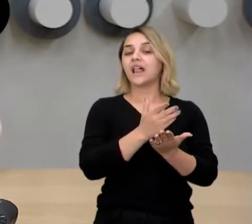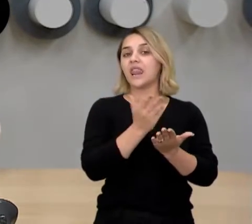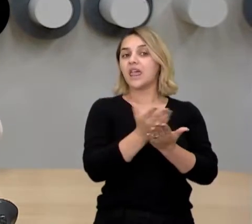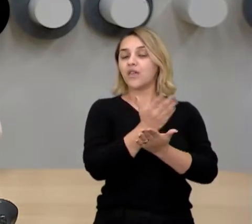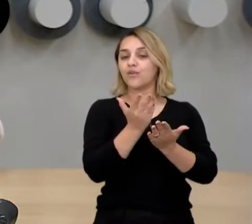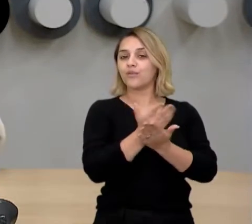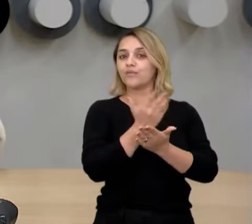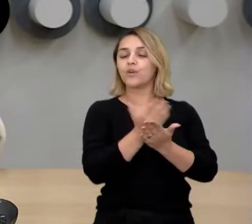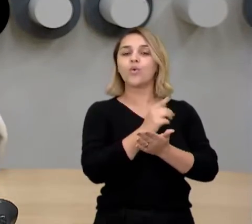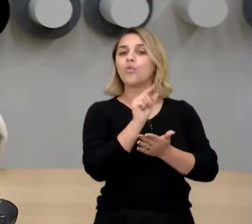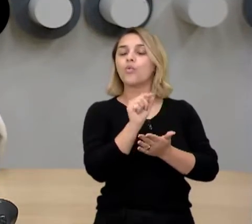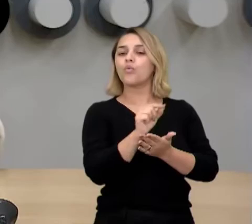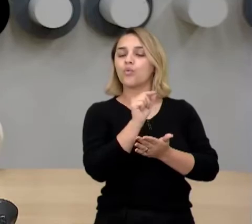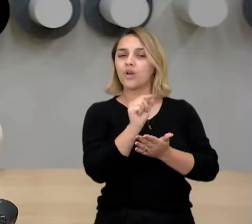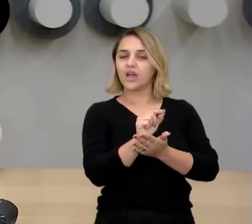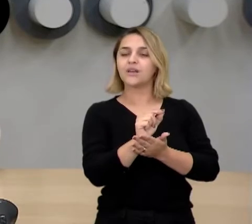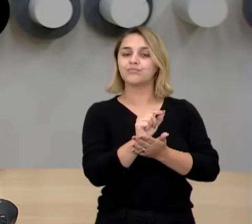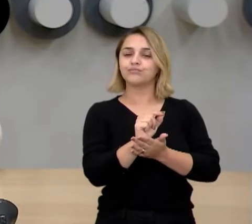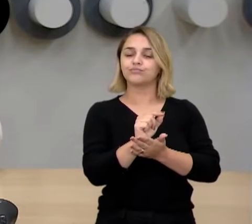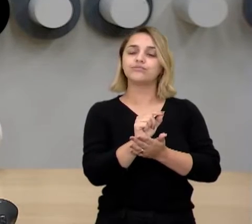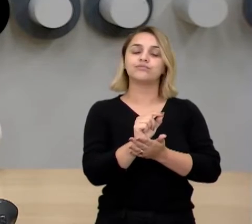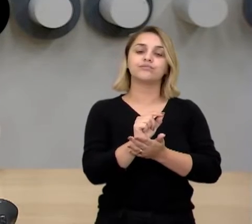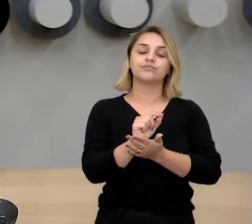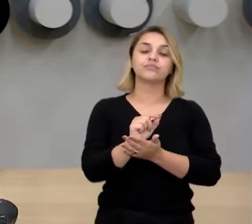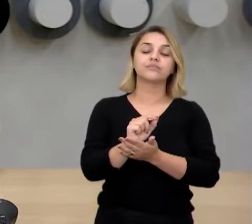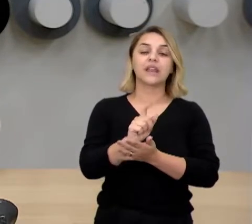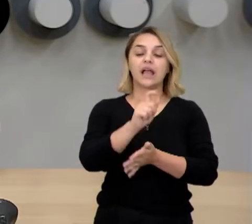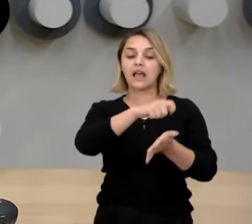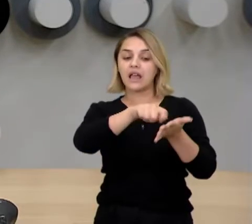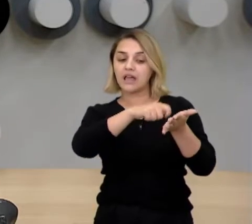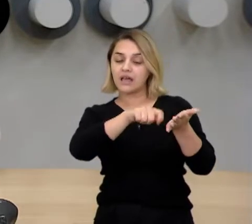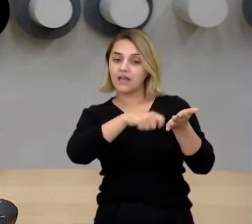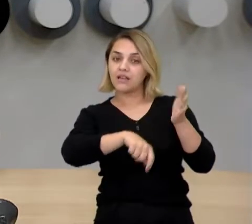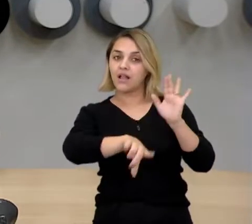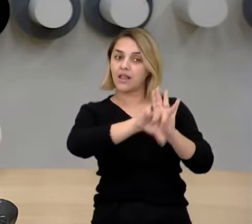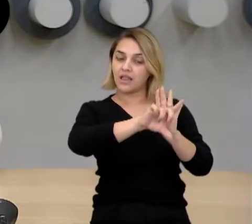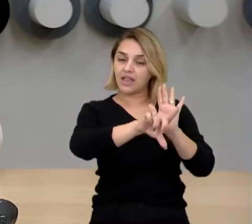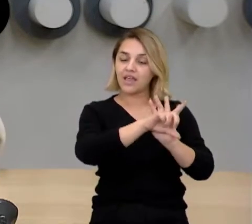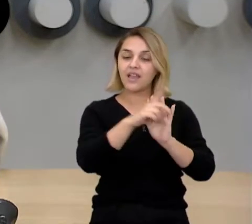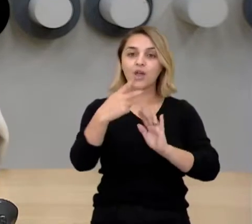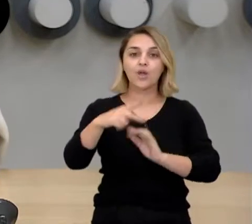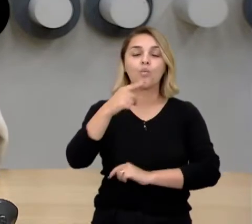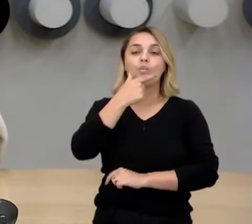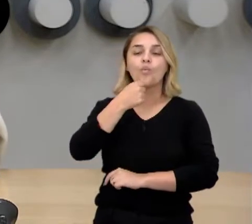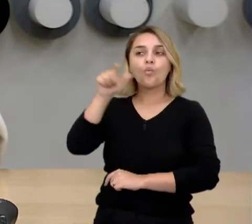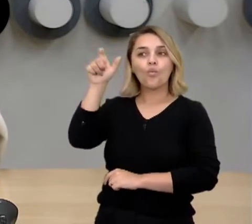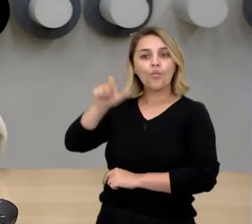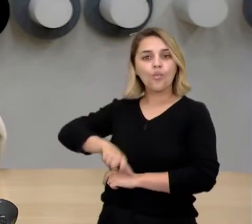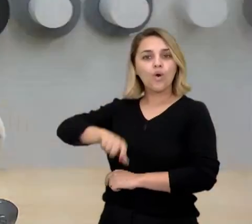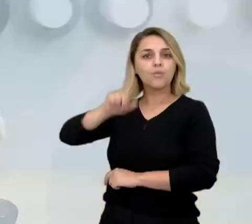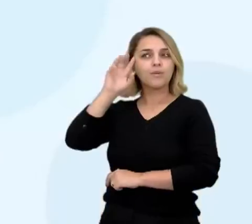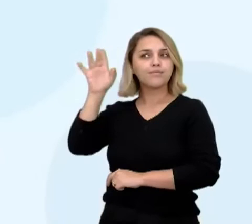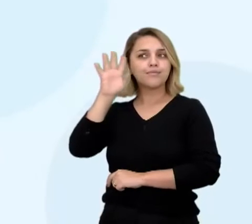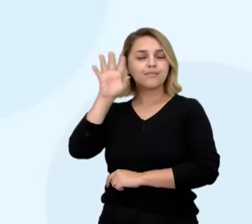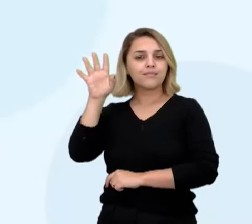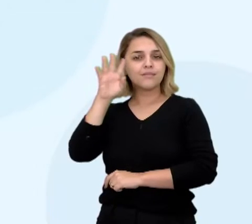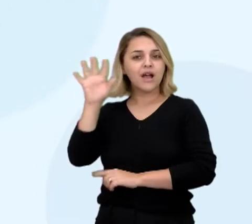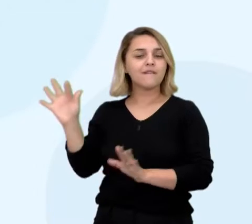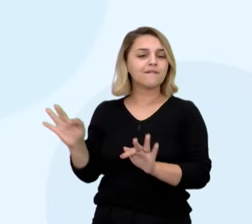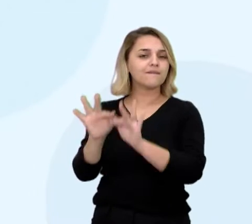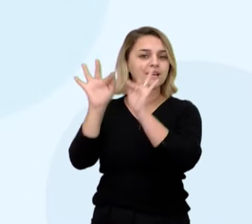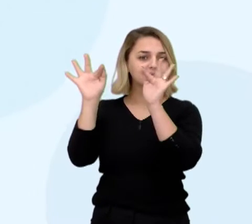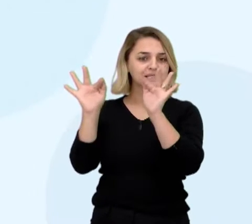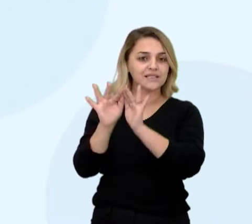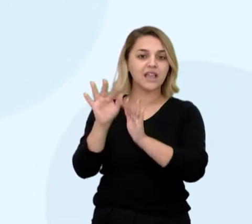Né? O Espírito das Leis, pessoal, é uma obra que foi escrita por um pensador francês, o Barão de Montesquieu,